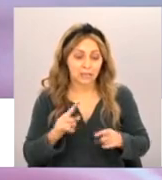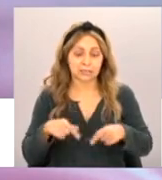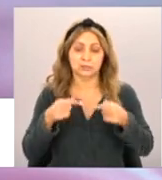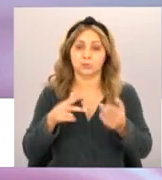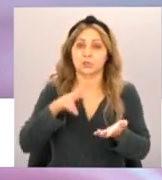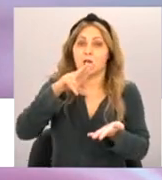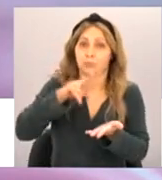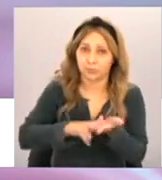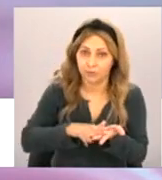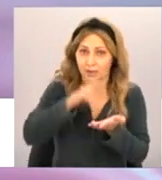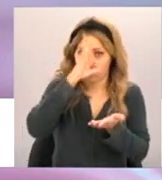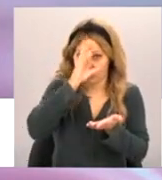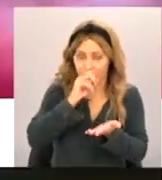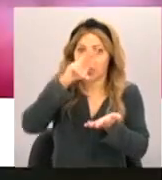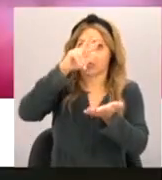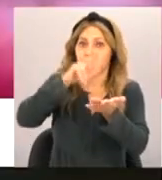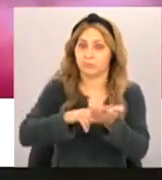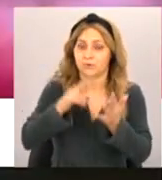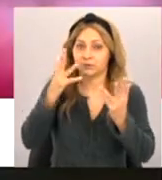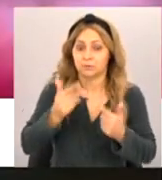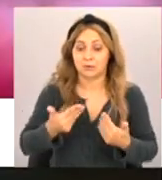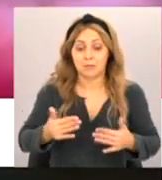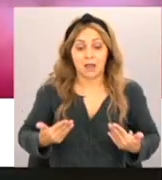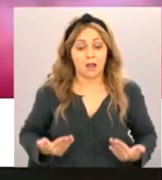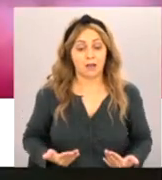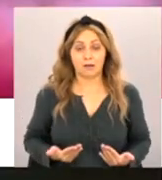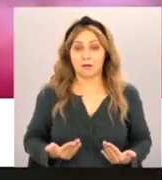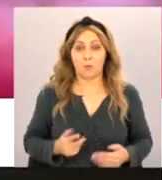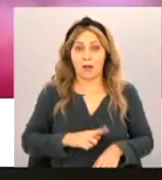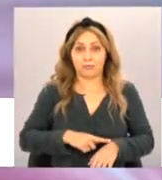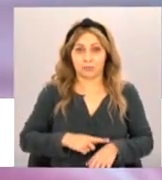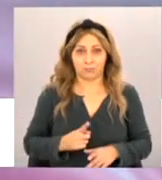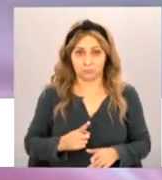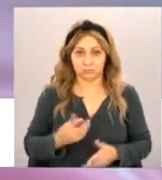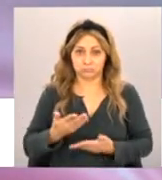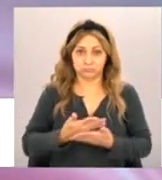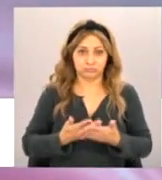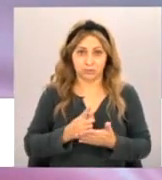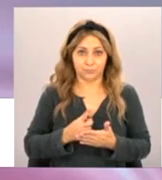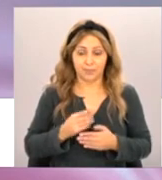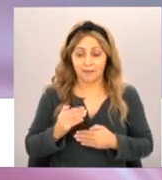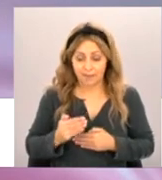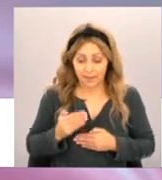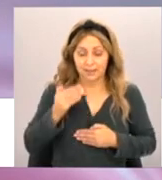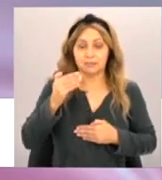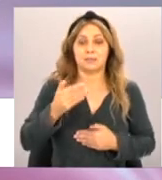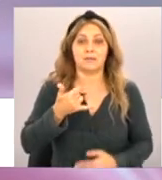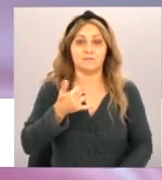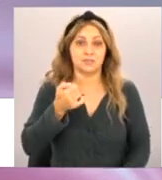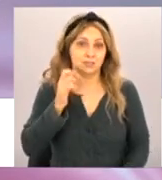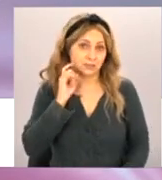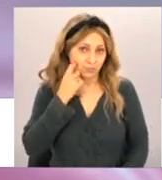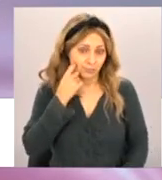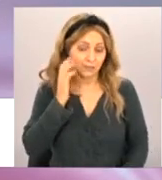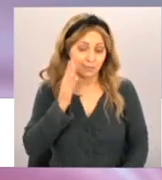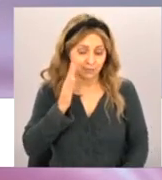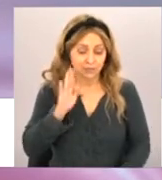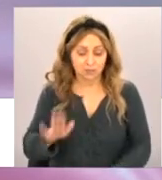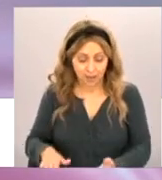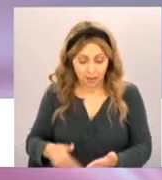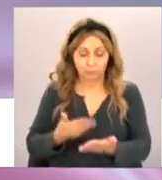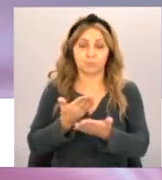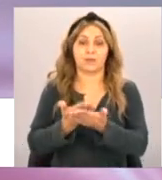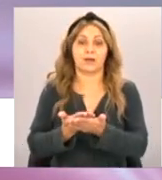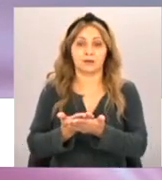orçamento mas temos uma situação depressa fizemos em dólar se nos agora até o próximo 25 de Abril apresentamos aos nossos concidadãos um